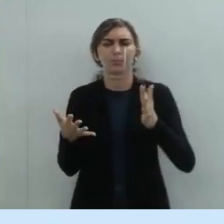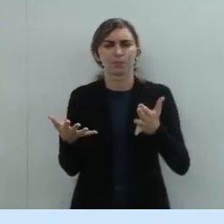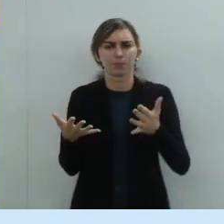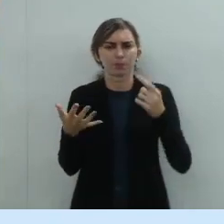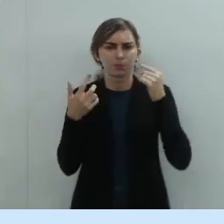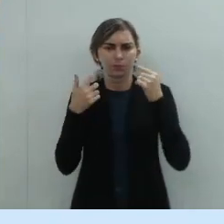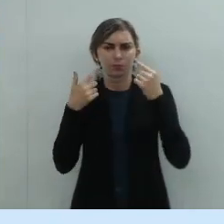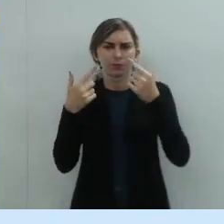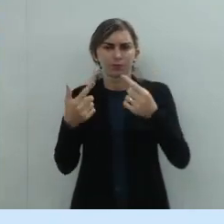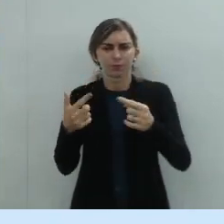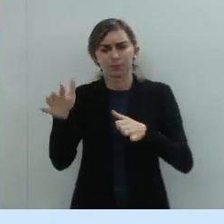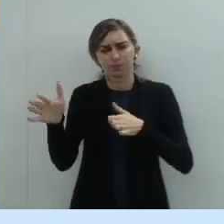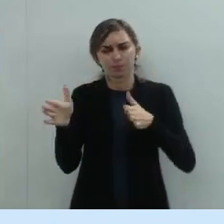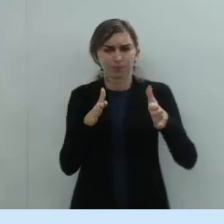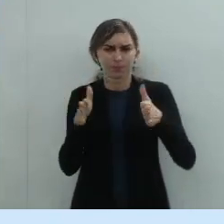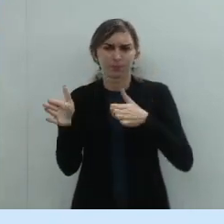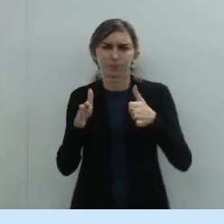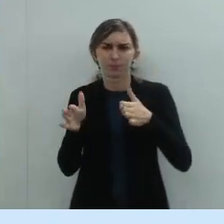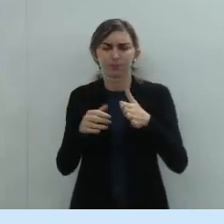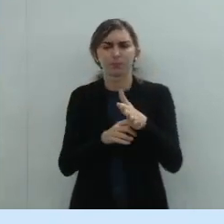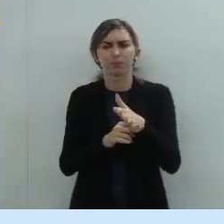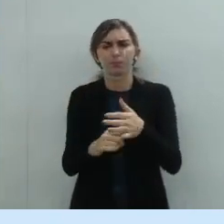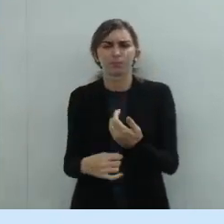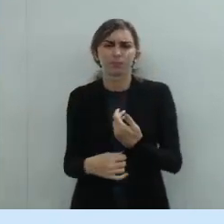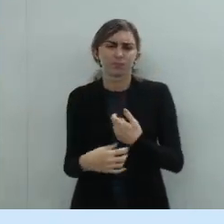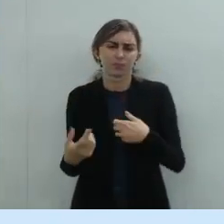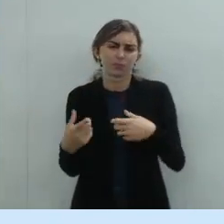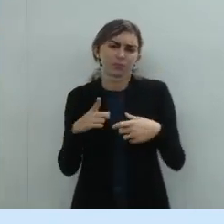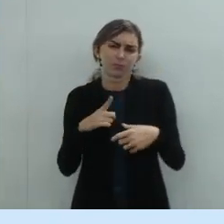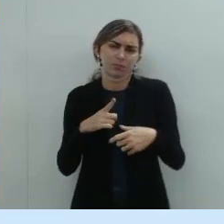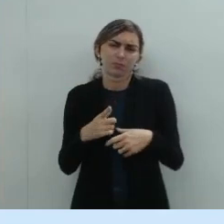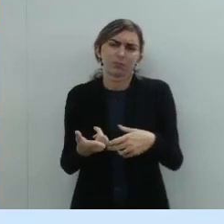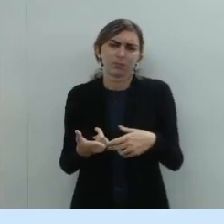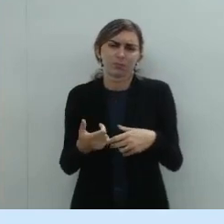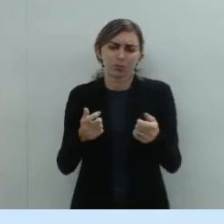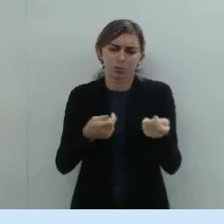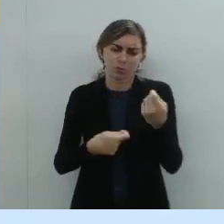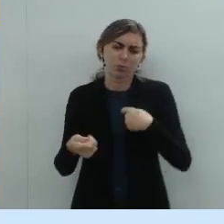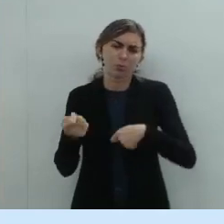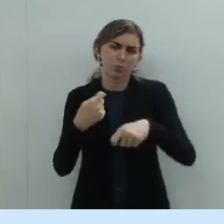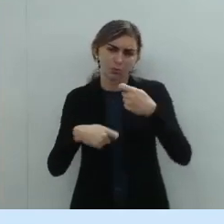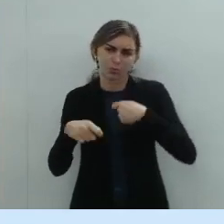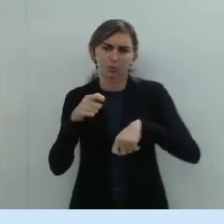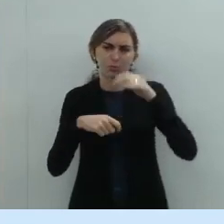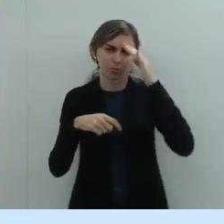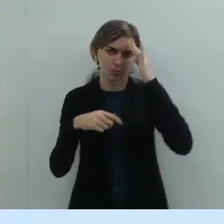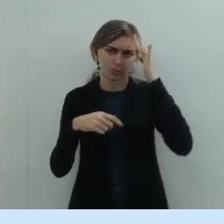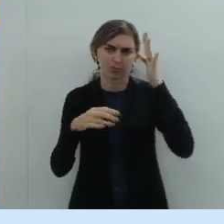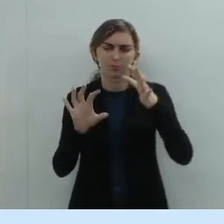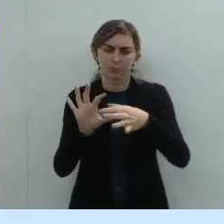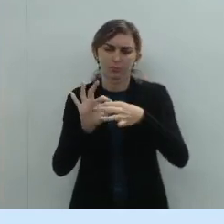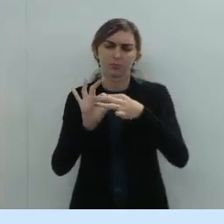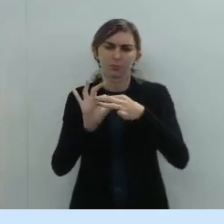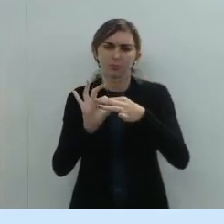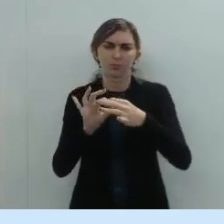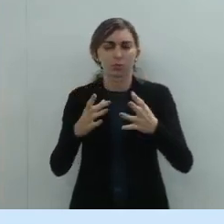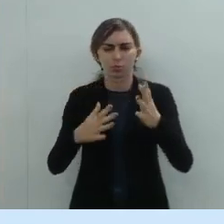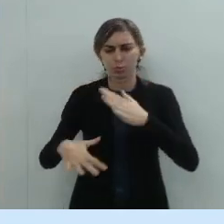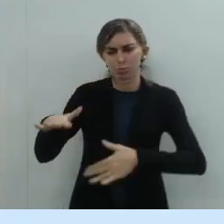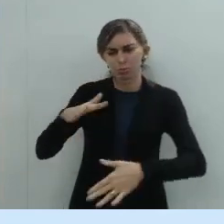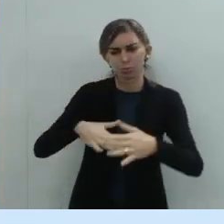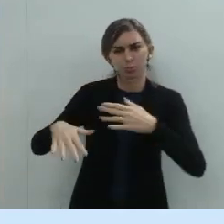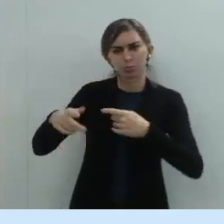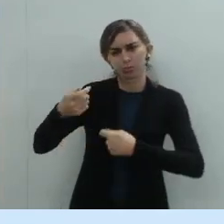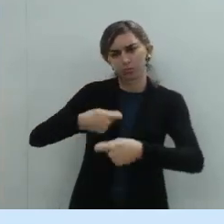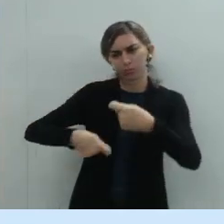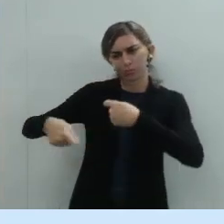ver determinadas situações de, sem dúvida, do comércio, que é o principal elo, tá bom? Então tudo vai girar em torno da